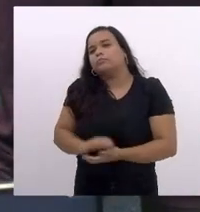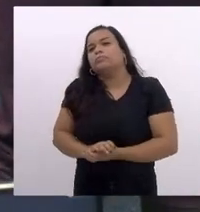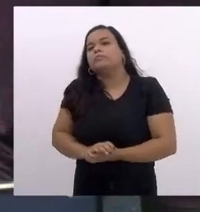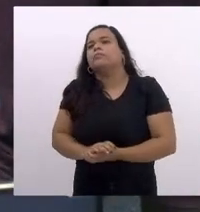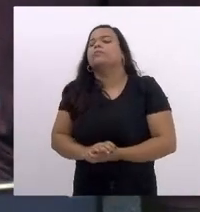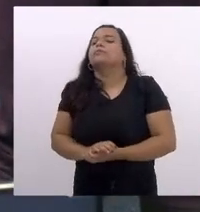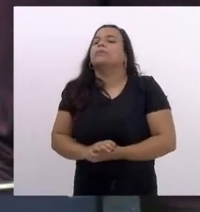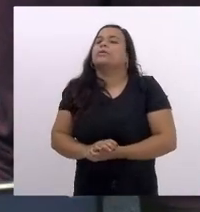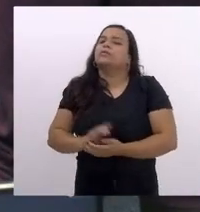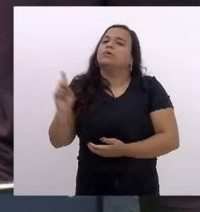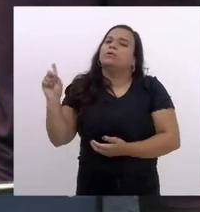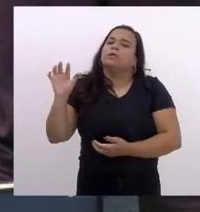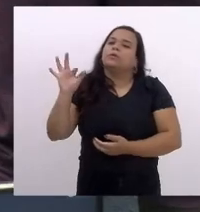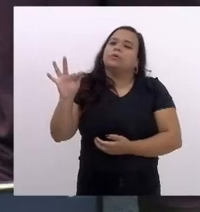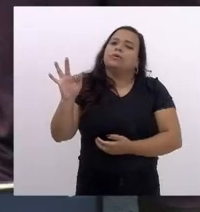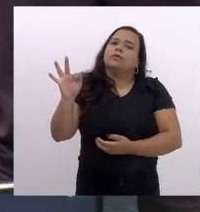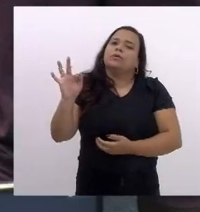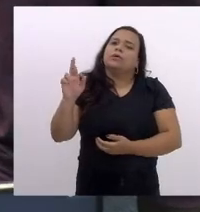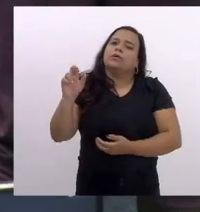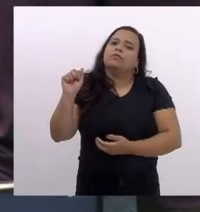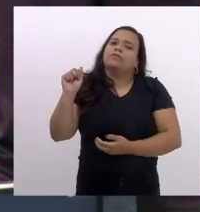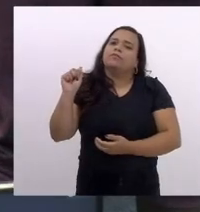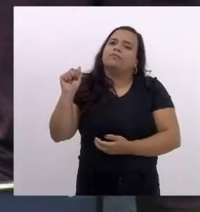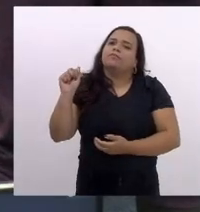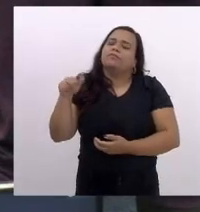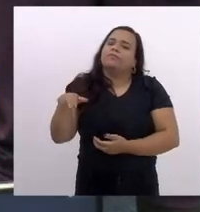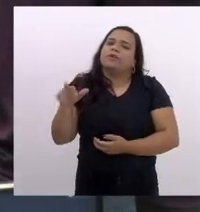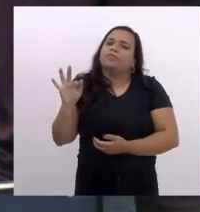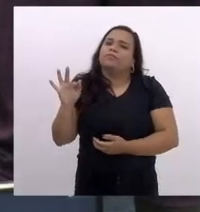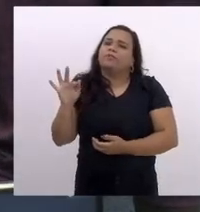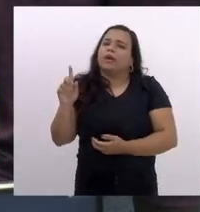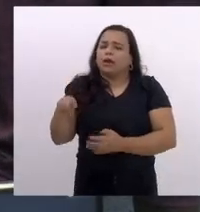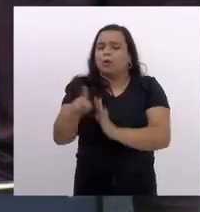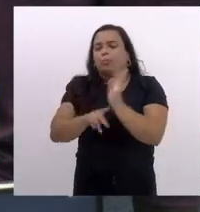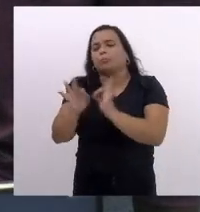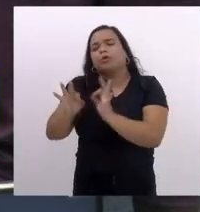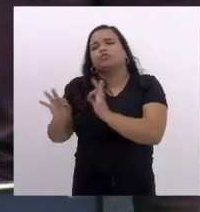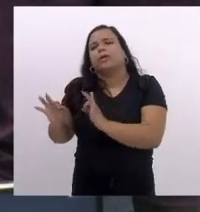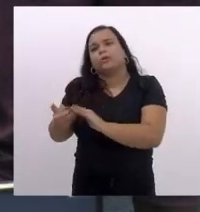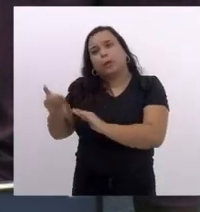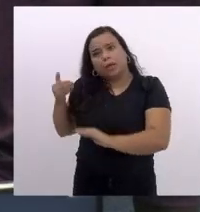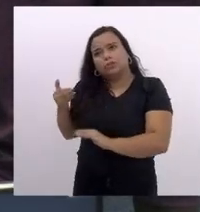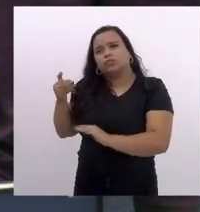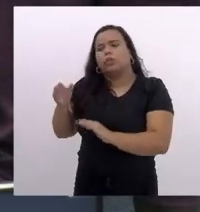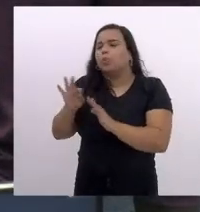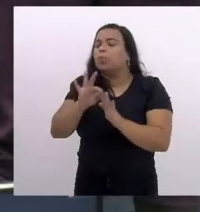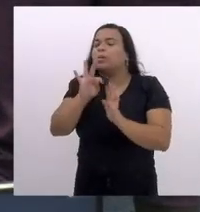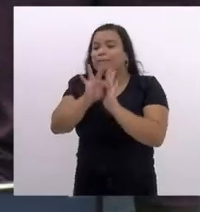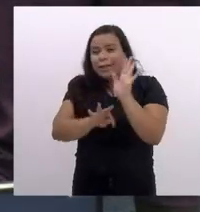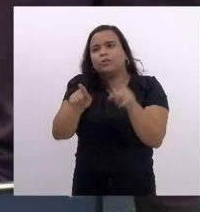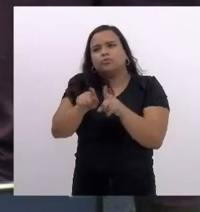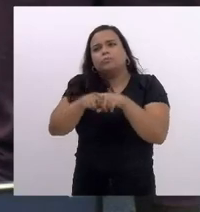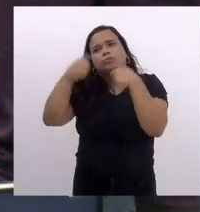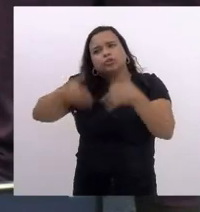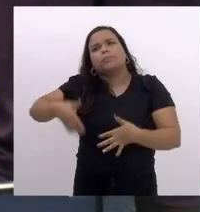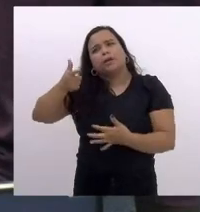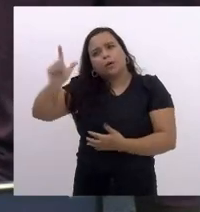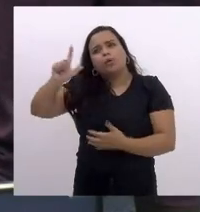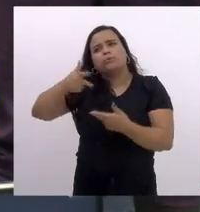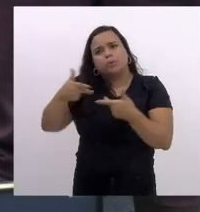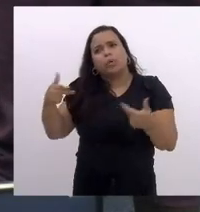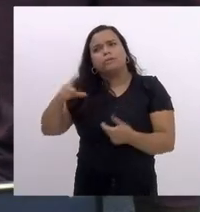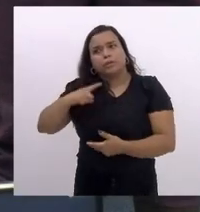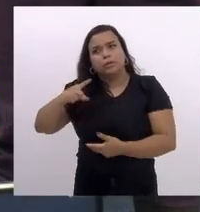aqui do FRENF, do projeto anterior, inclusive o texto está ambíguo. Se a gente observar, André, na mensagem sobre o